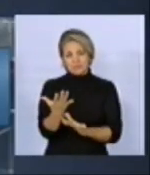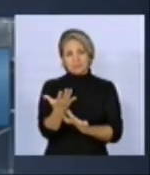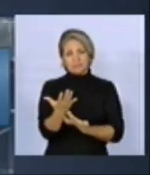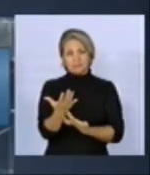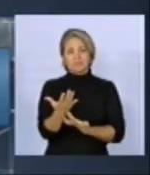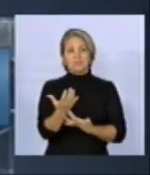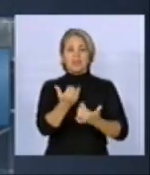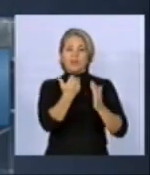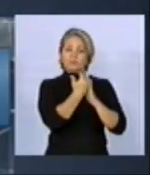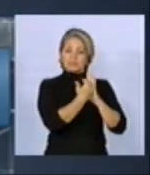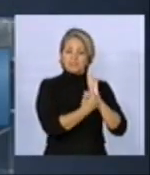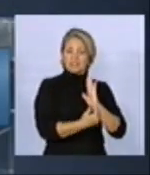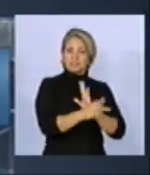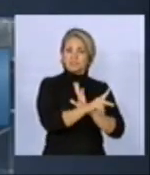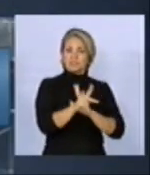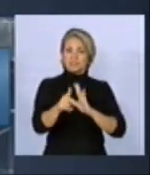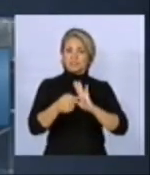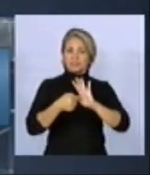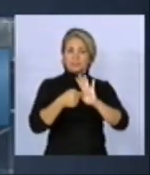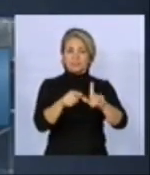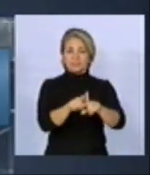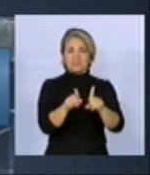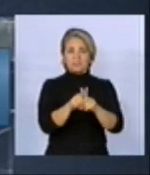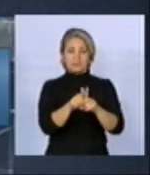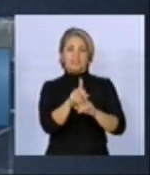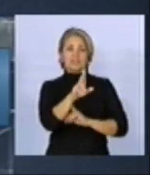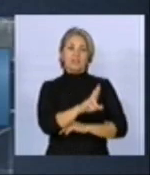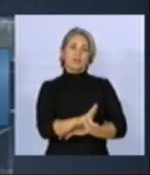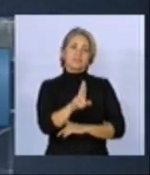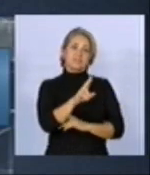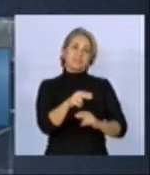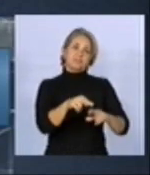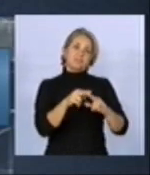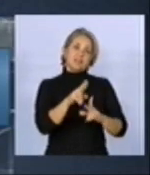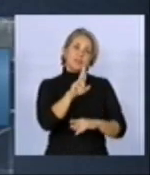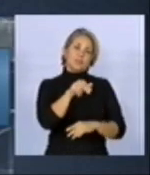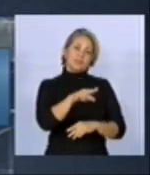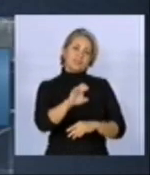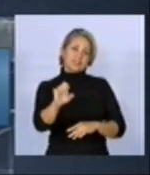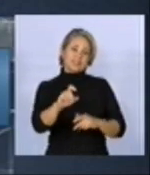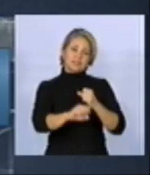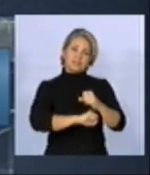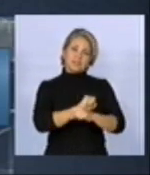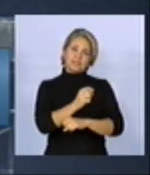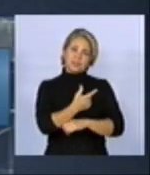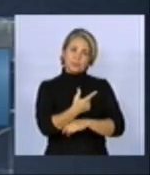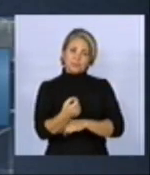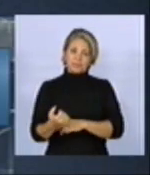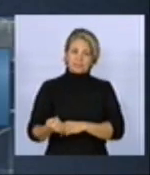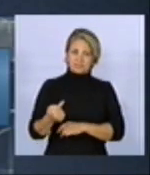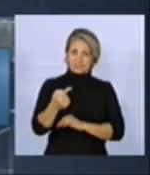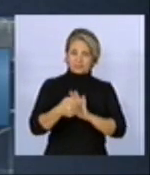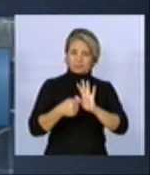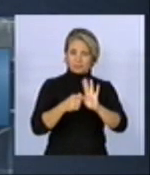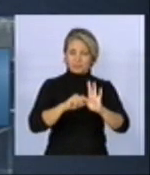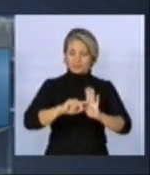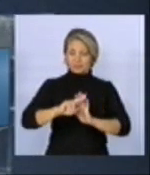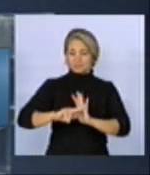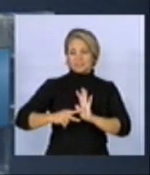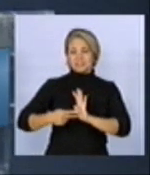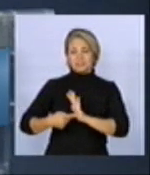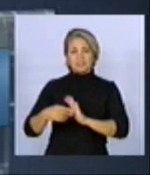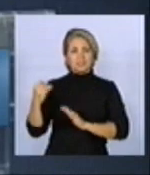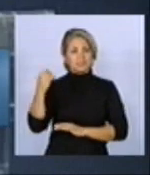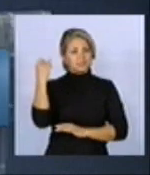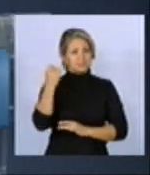professora traz que é uma apresentação utilizada pela única em 2007 aponta aí a redução significativa na casa só da da